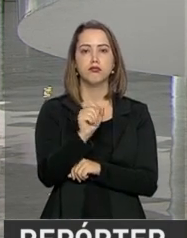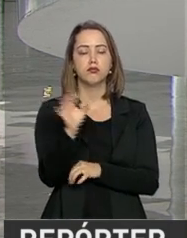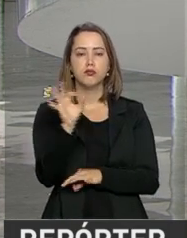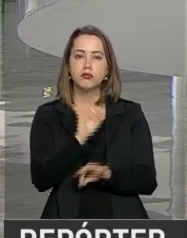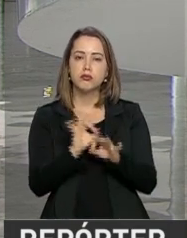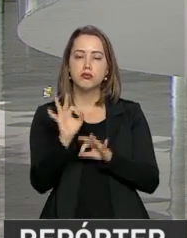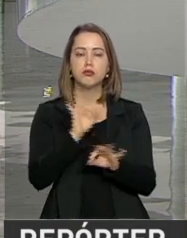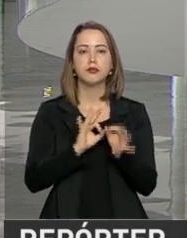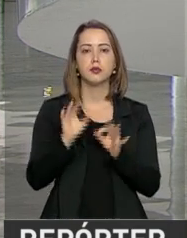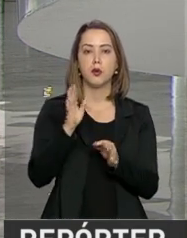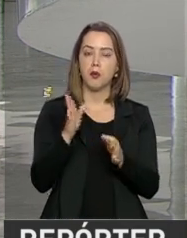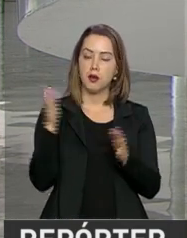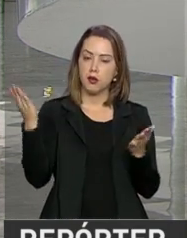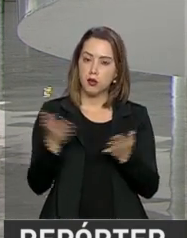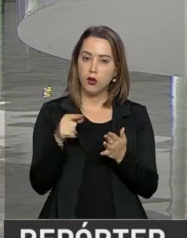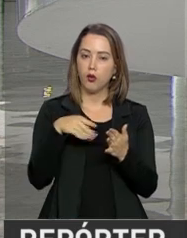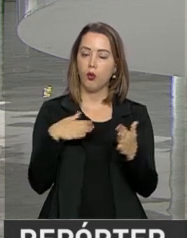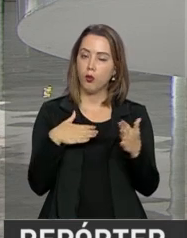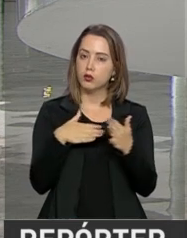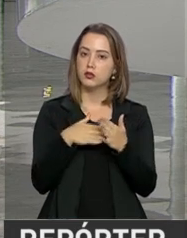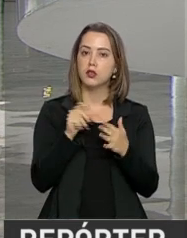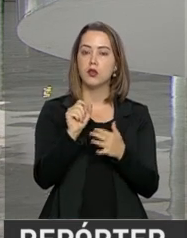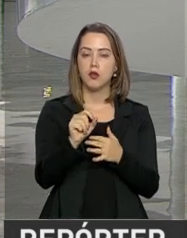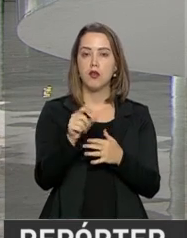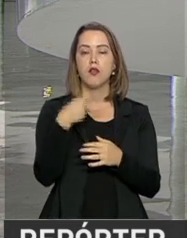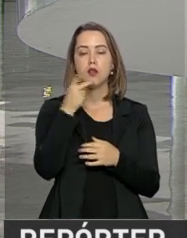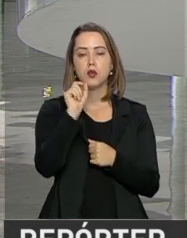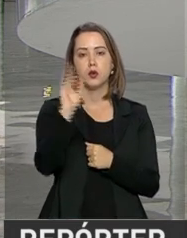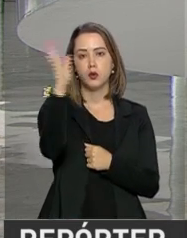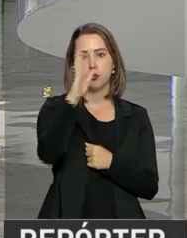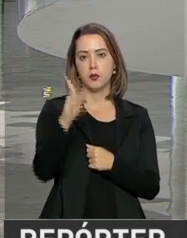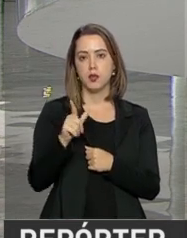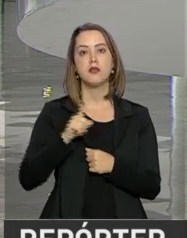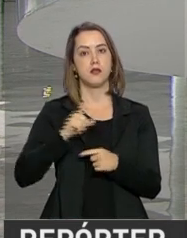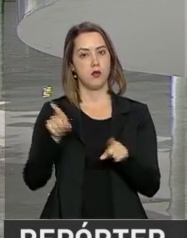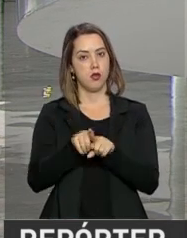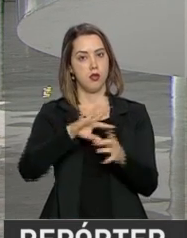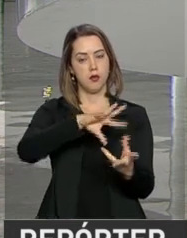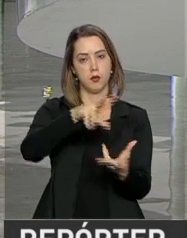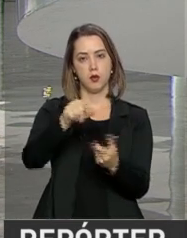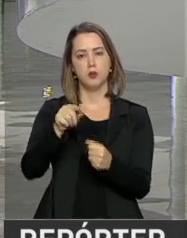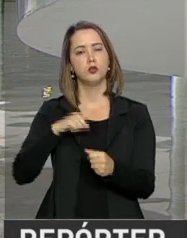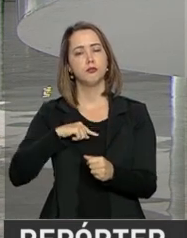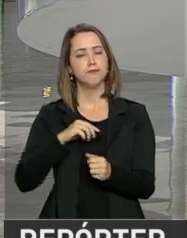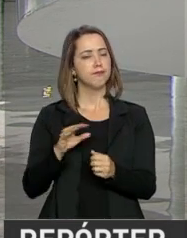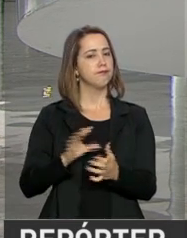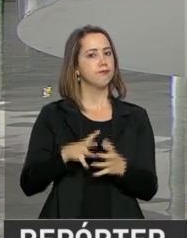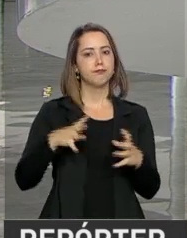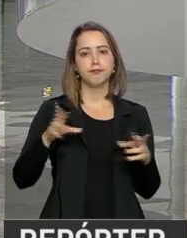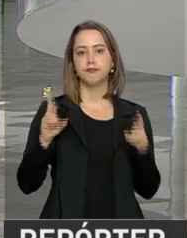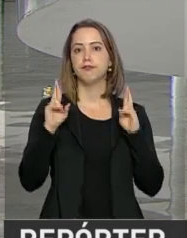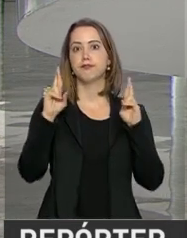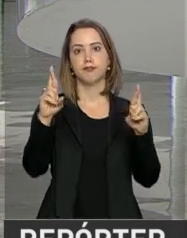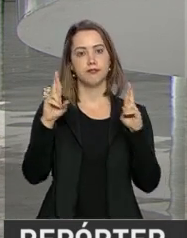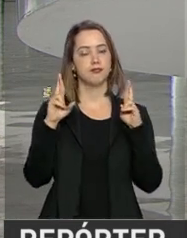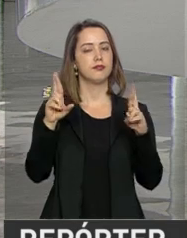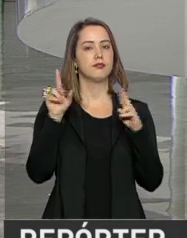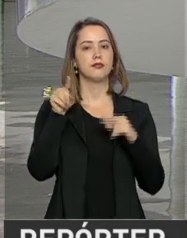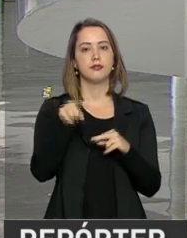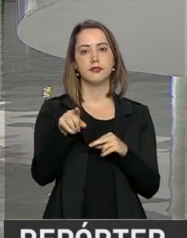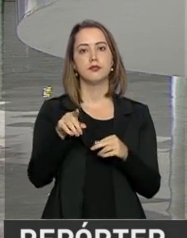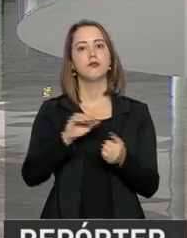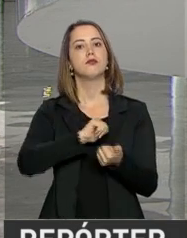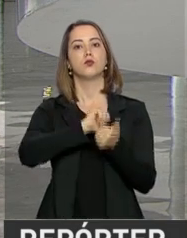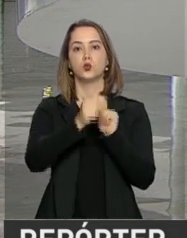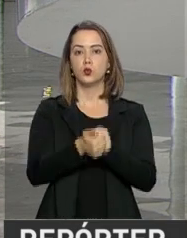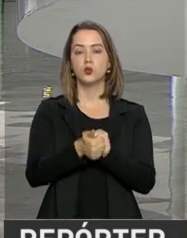final dessa reunião ele disse que o Brasil tanto o Brasil quanto o mundo tem uma grande esperança com relação à realização dos